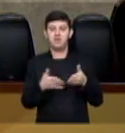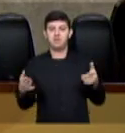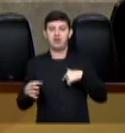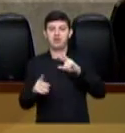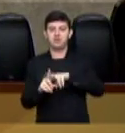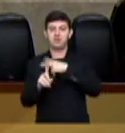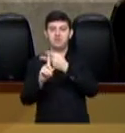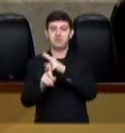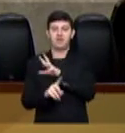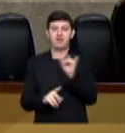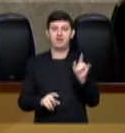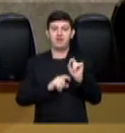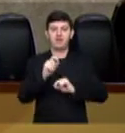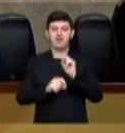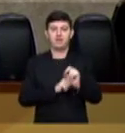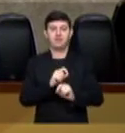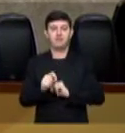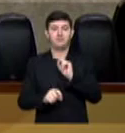dobrado,